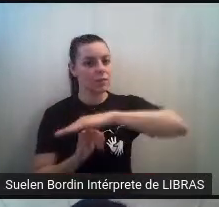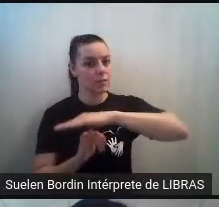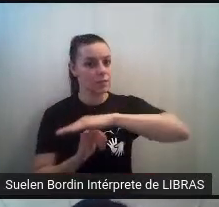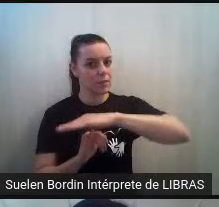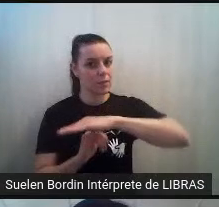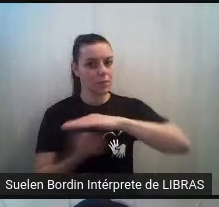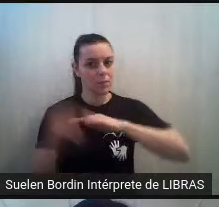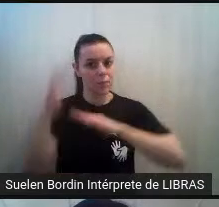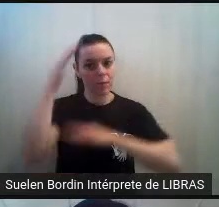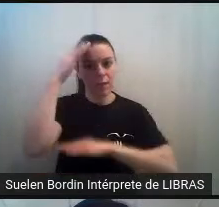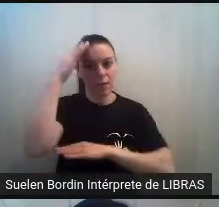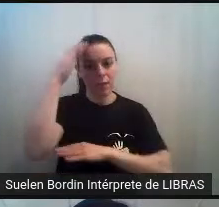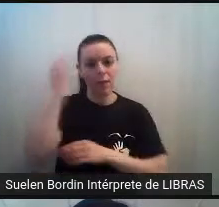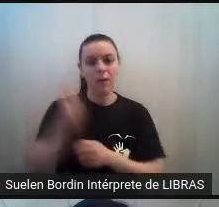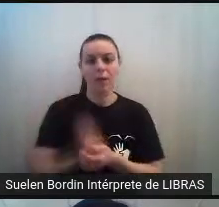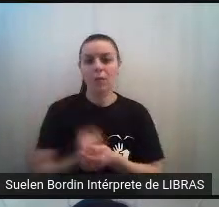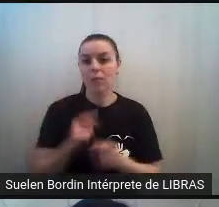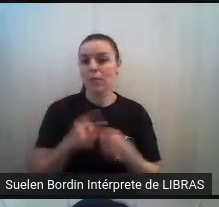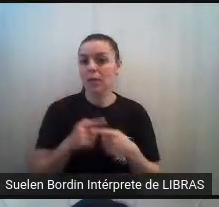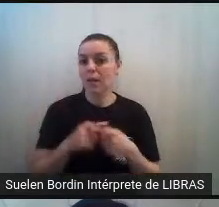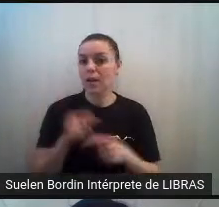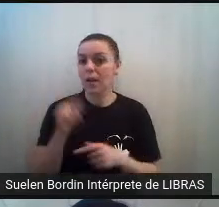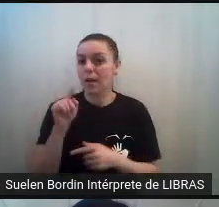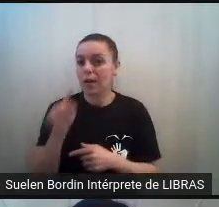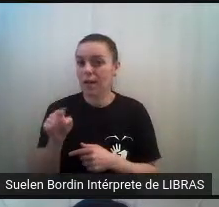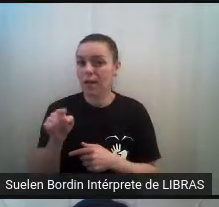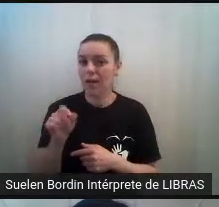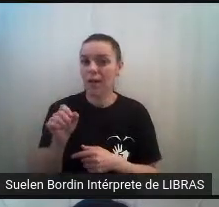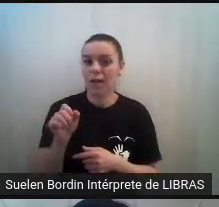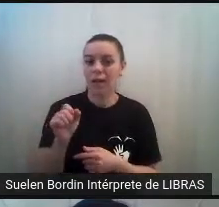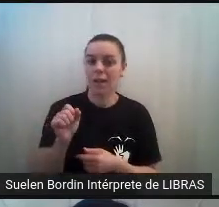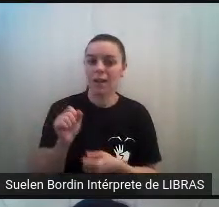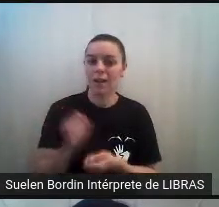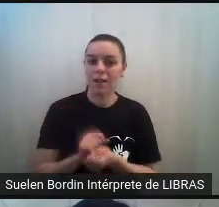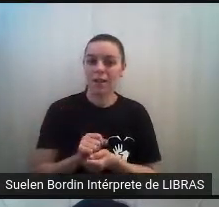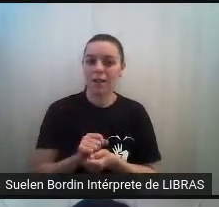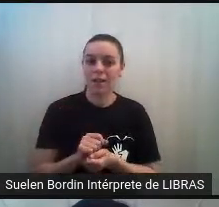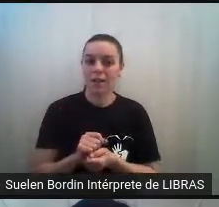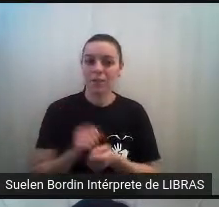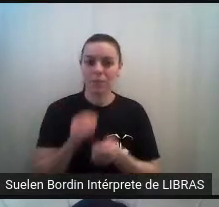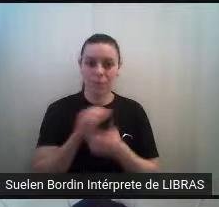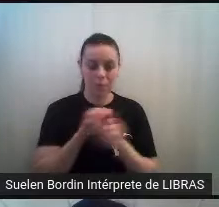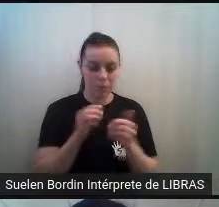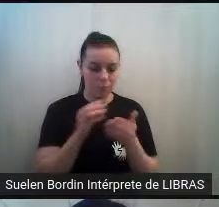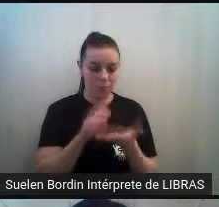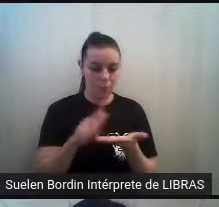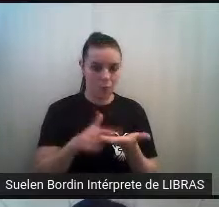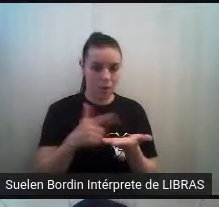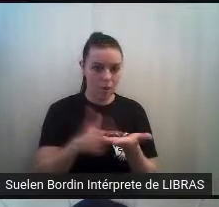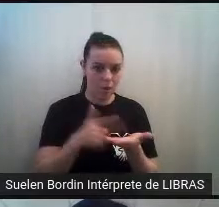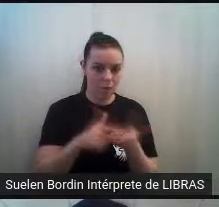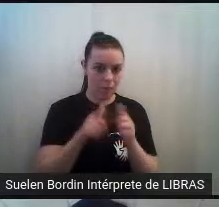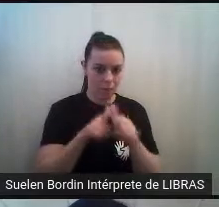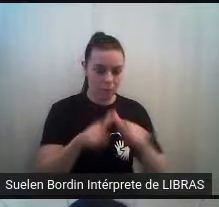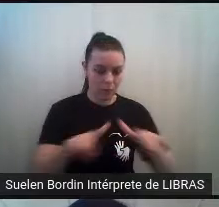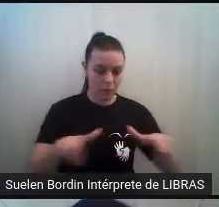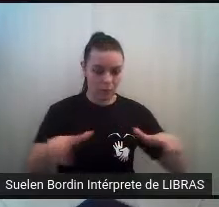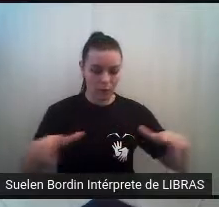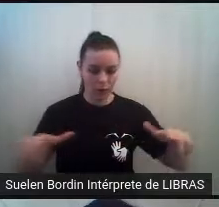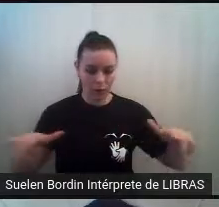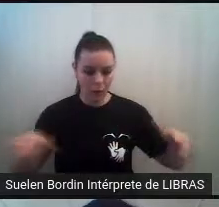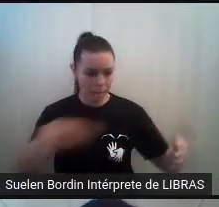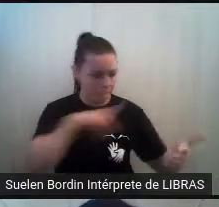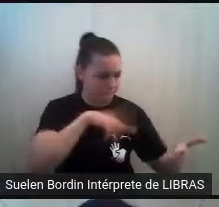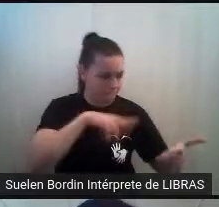daquela que pegava, parece que colocava vários livros ali para destrinchar os livros e tal, e